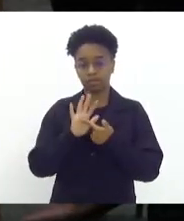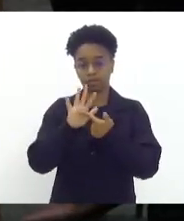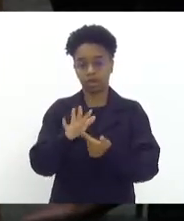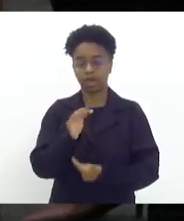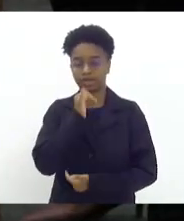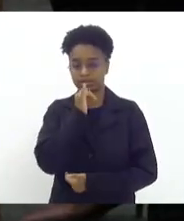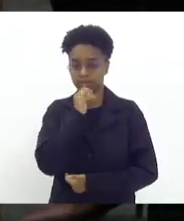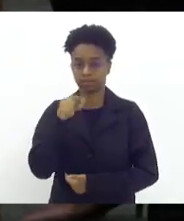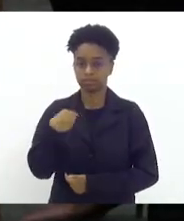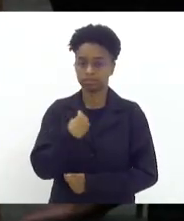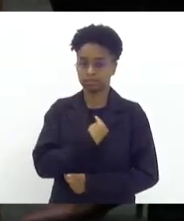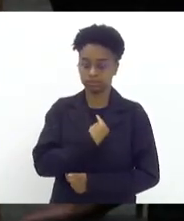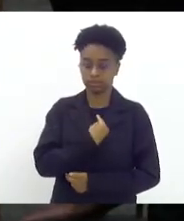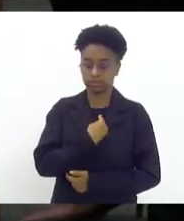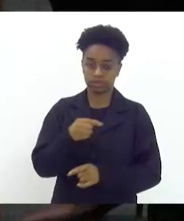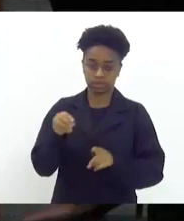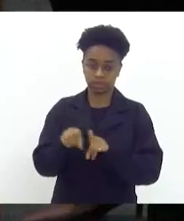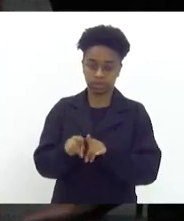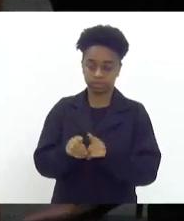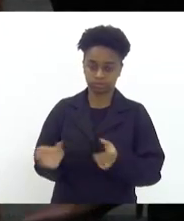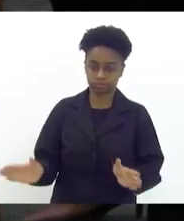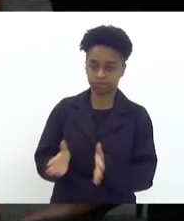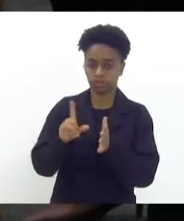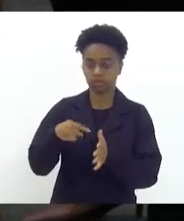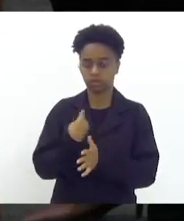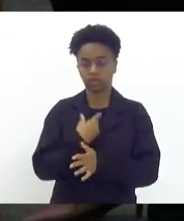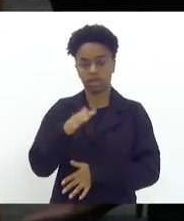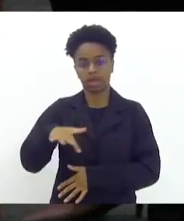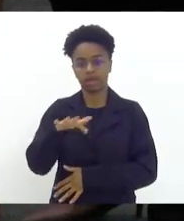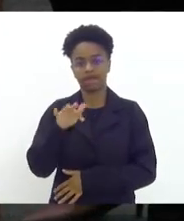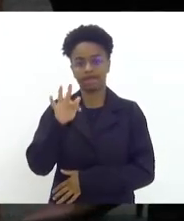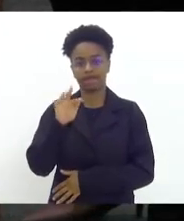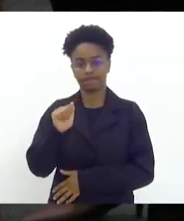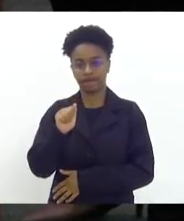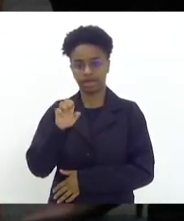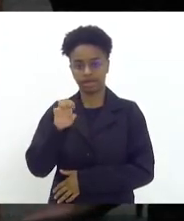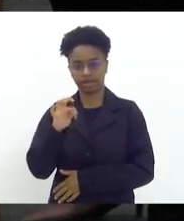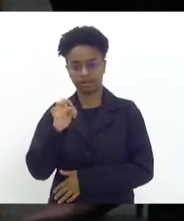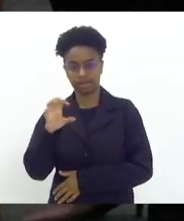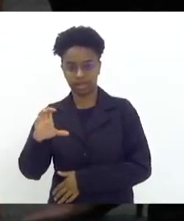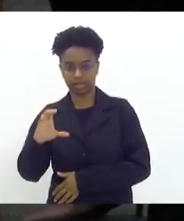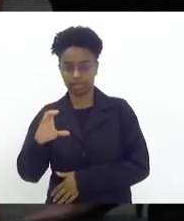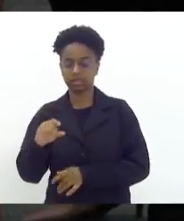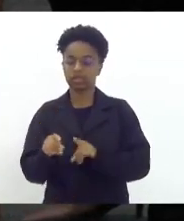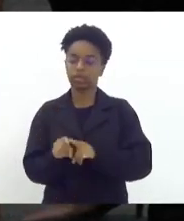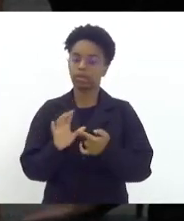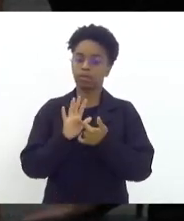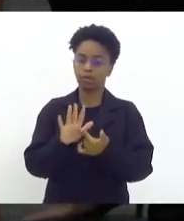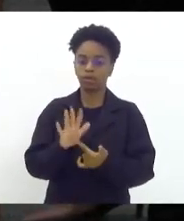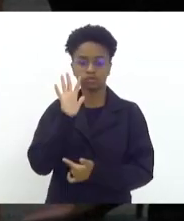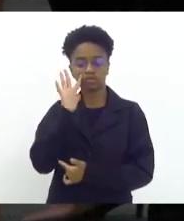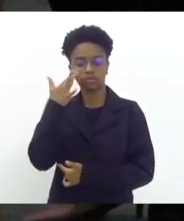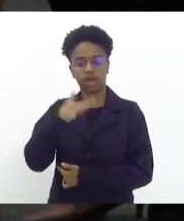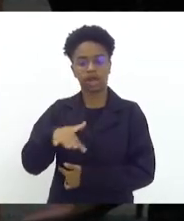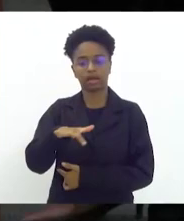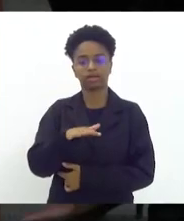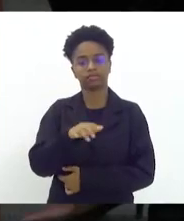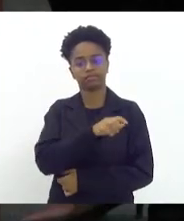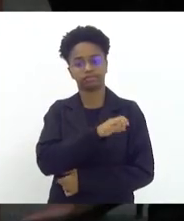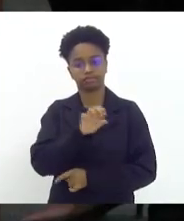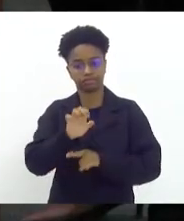impulsionar a Nossa Rede Faetec as necessidades de soluções para o desenvolvimento do nosso Estado então mais uma vez